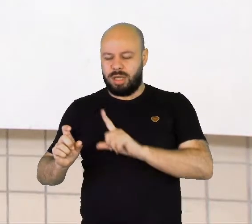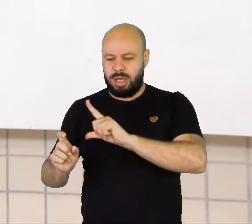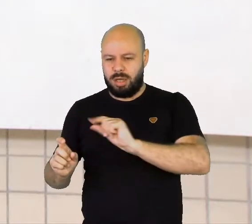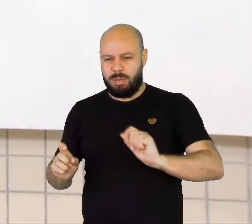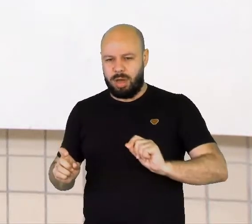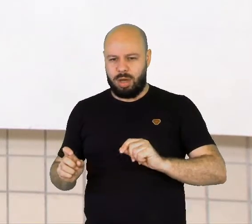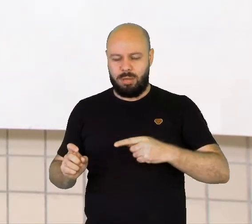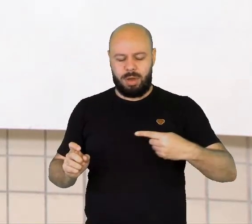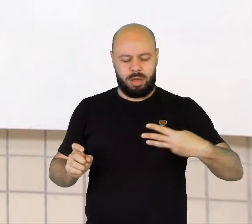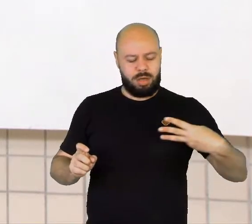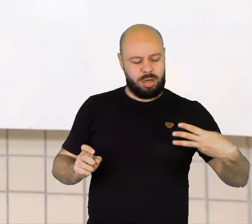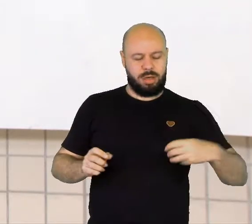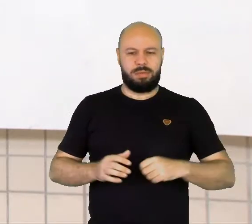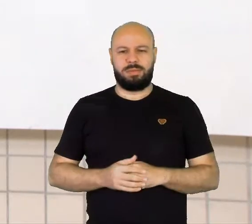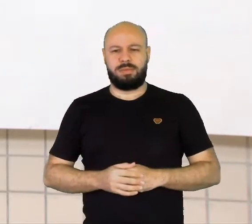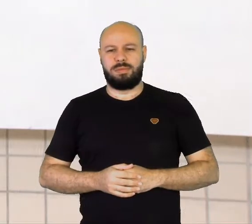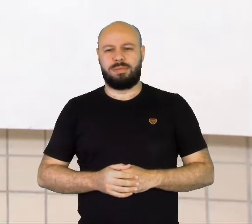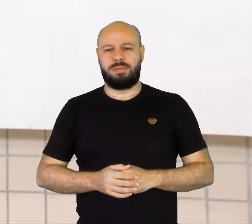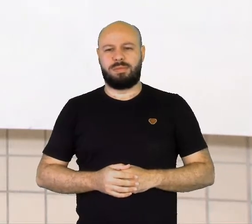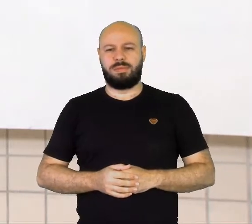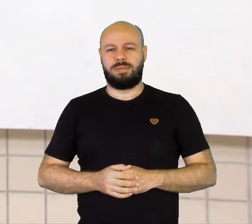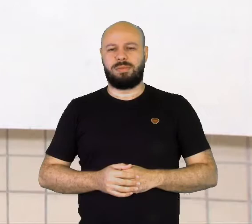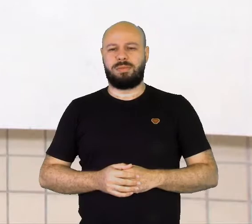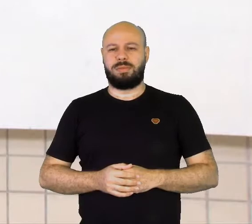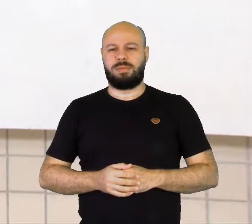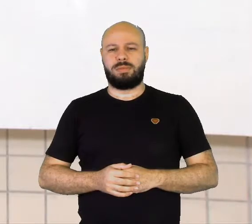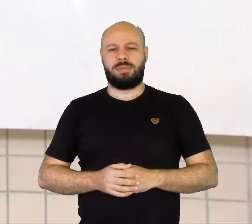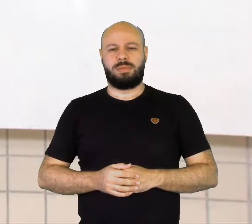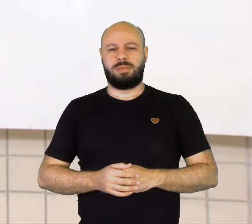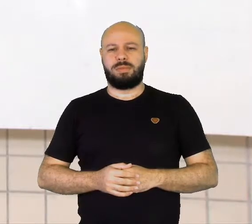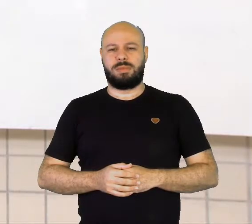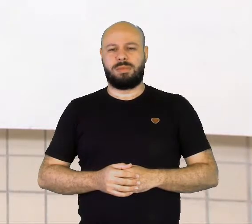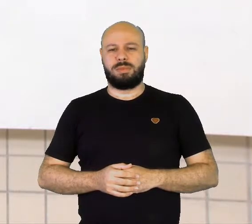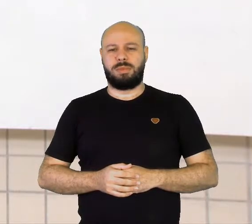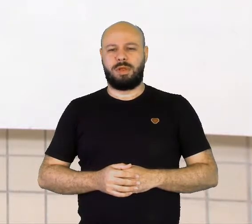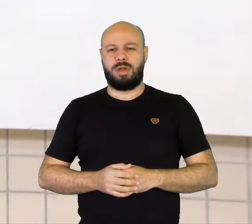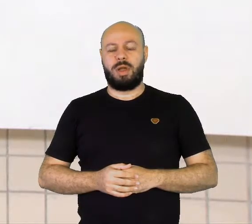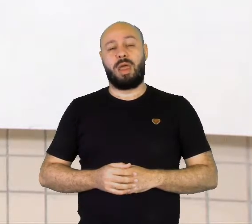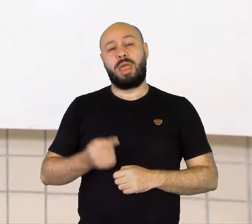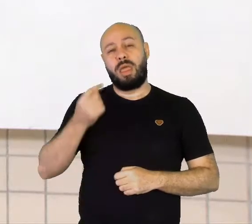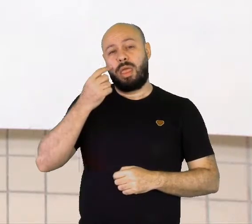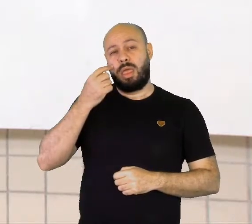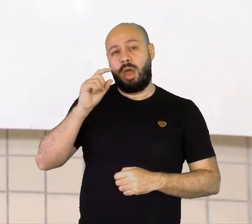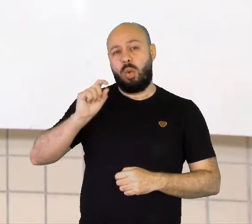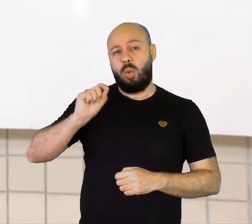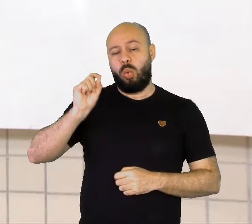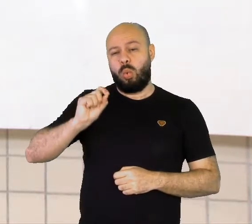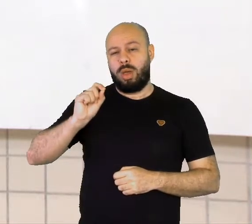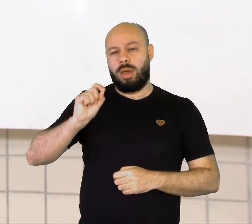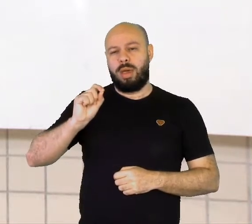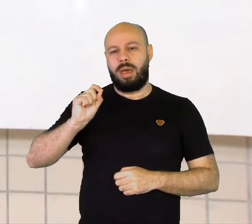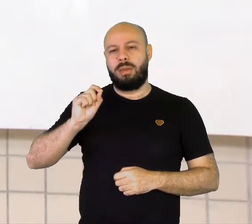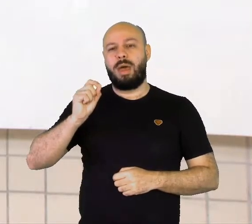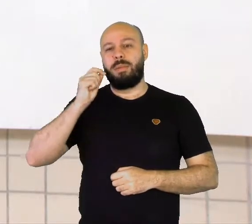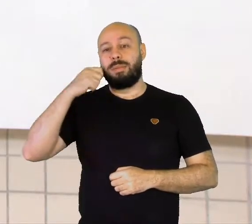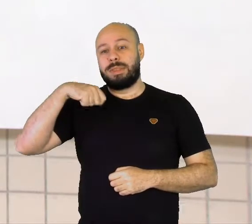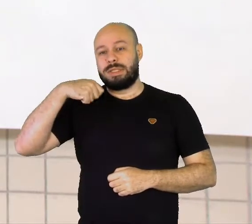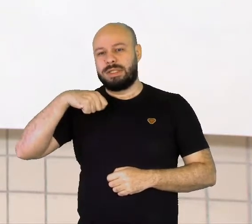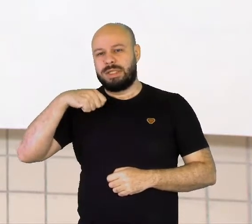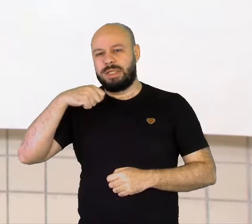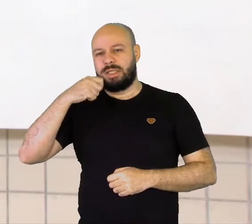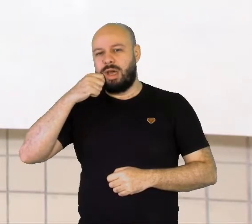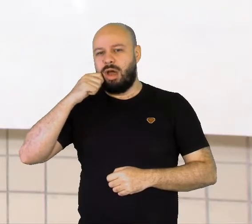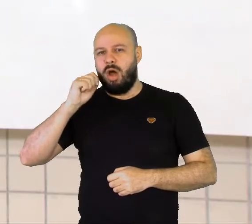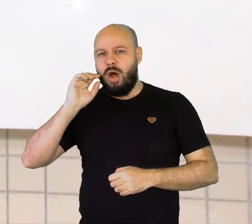x, e aqui eu tenho que x é maior que menos 3. O interessante aqui, o que tem que acontecer é que a boca tem que ficar